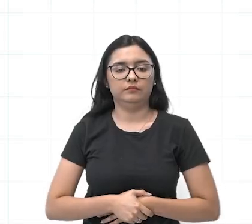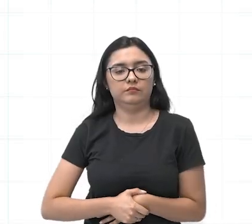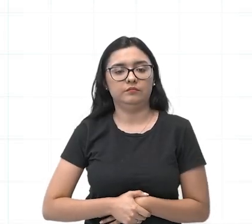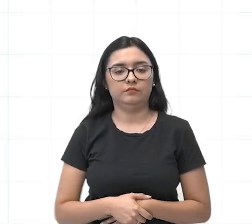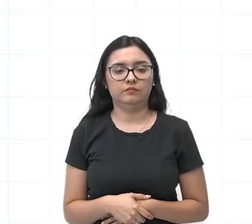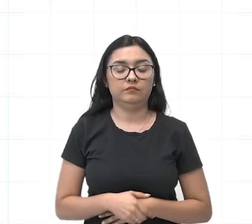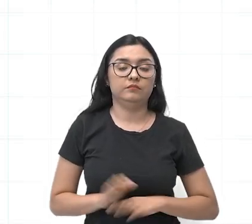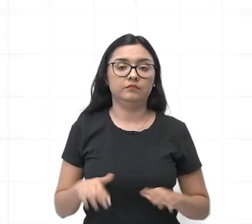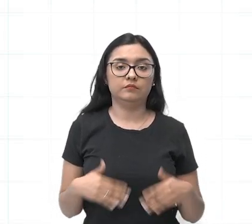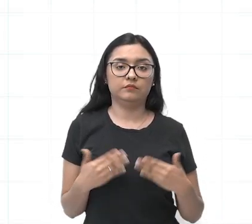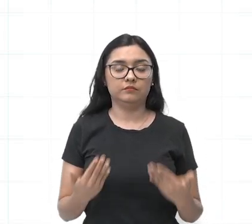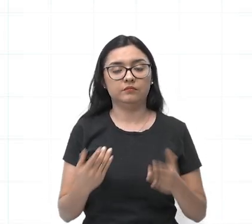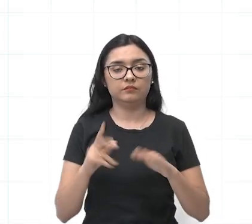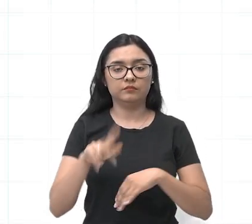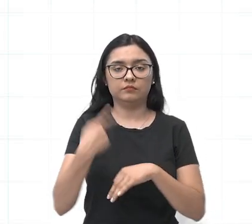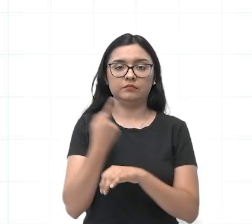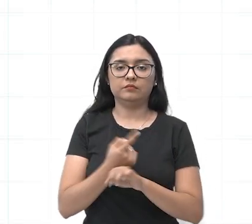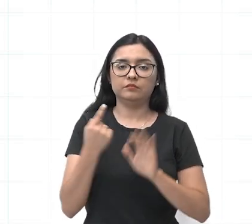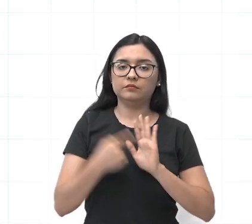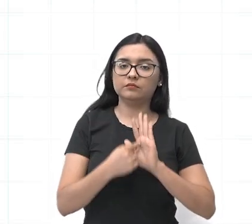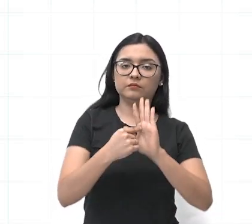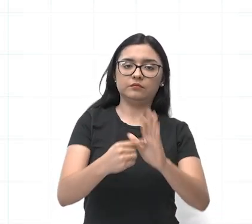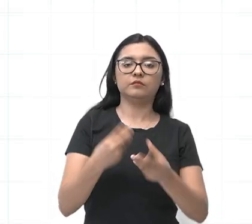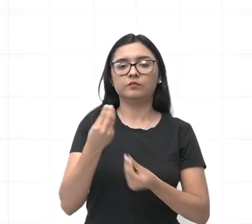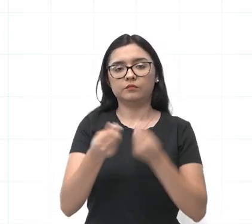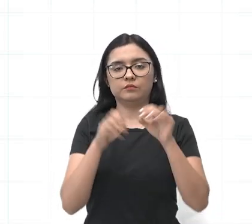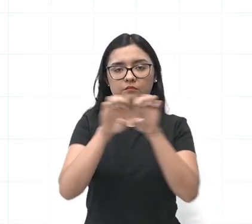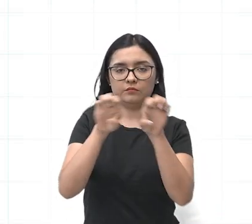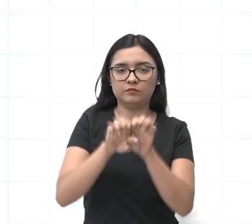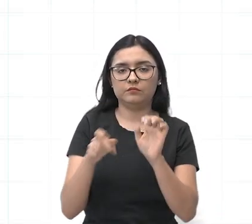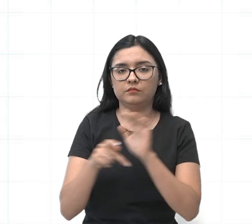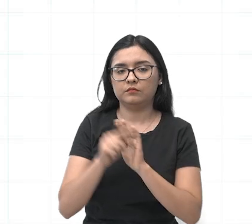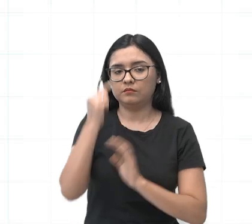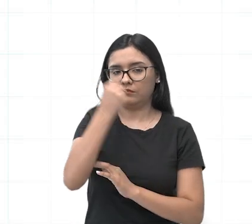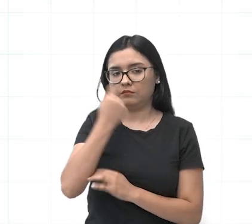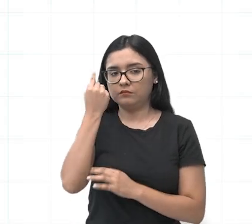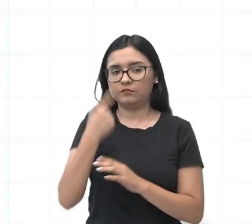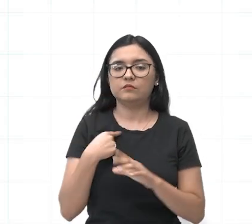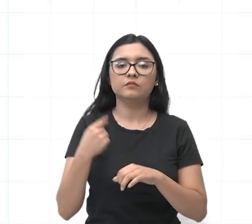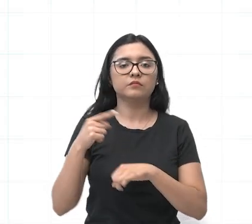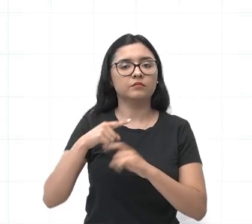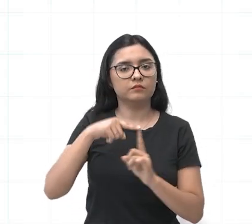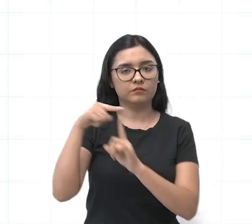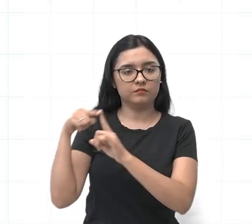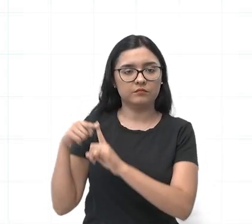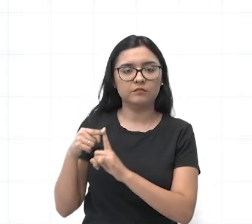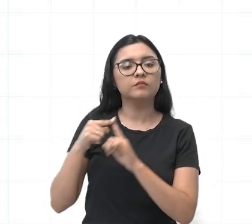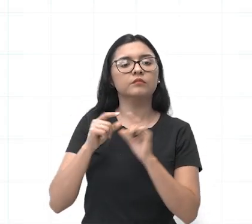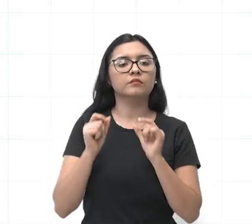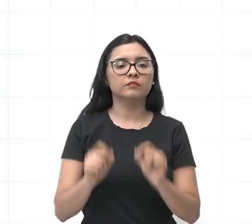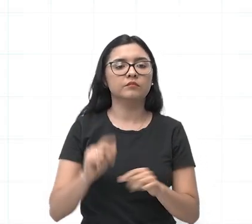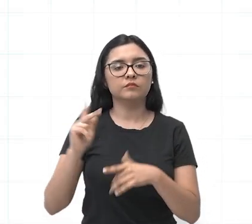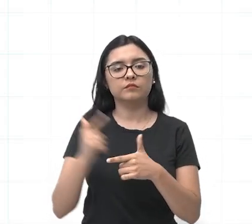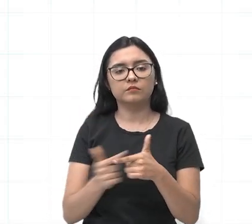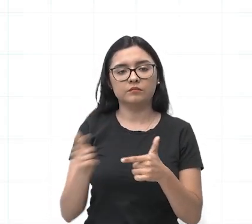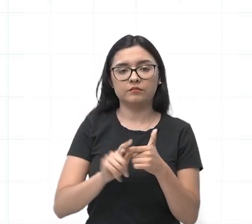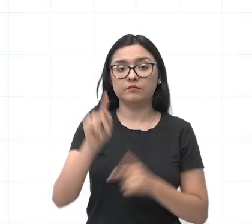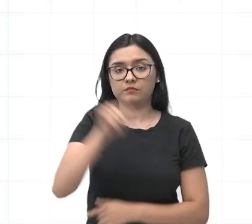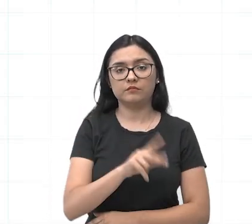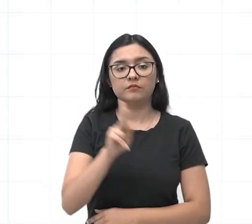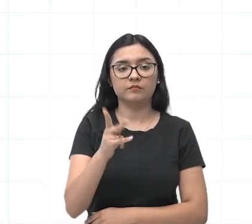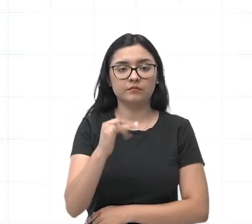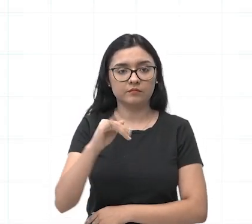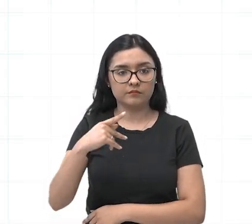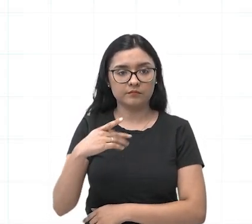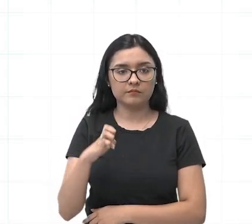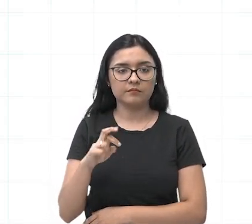curto, que a gente vai já mostrar aí na anatomia. Eu vou explicar direitinho isso, mas olha, mais uma vez eu